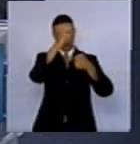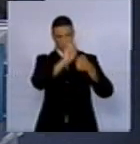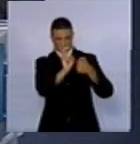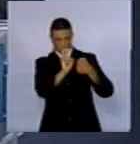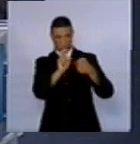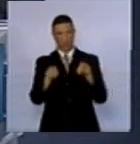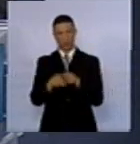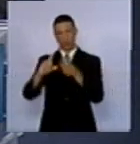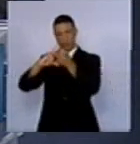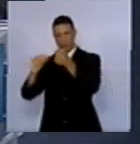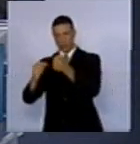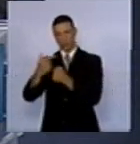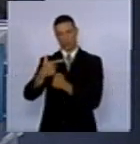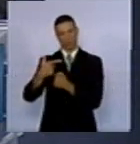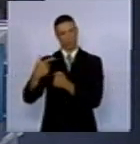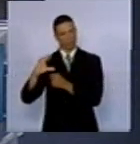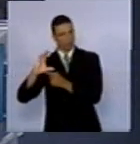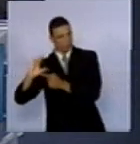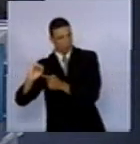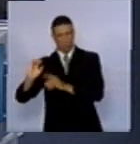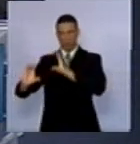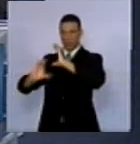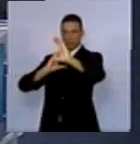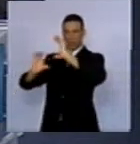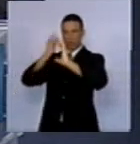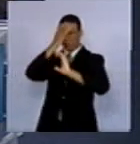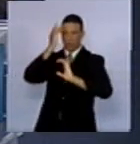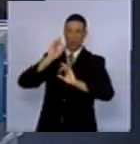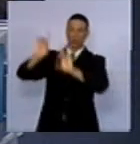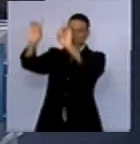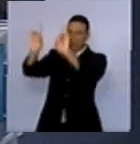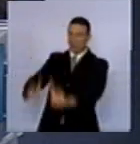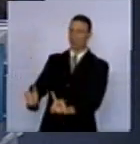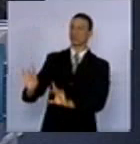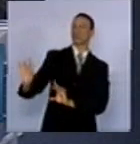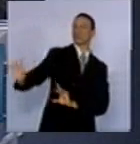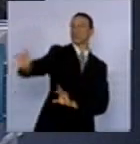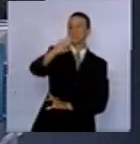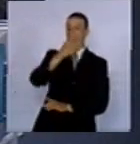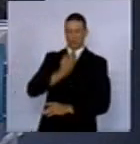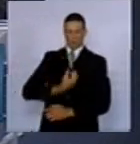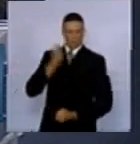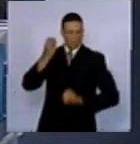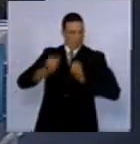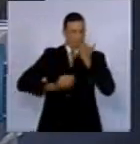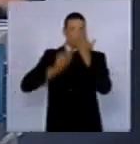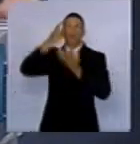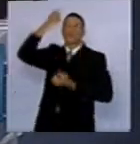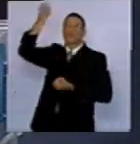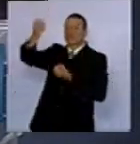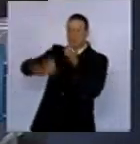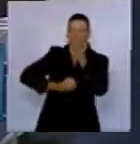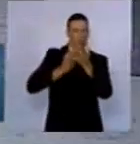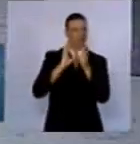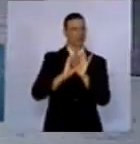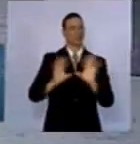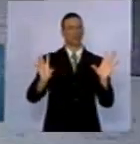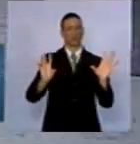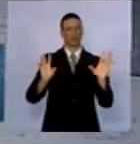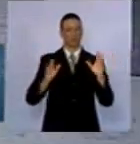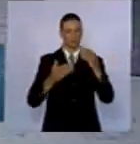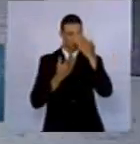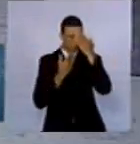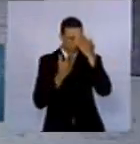220 que é o direito do acesso à comunicação é a manifestação Liberdade do Pensamento Muito obrigado